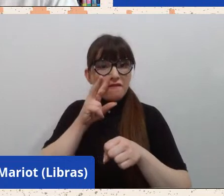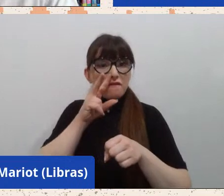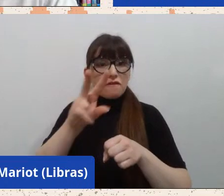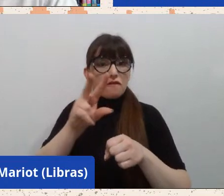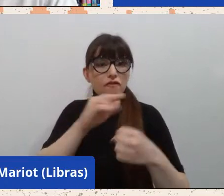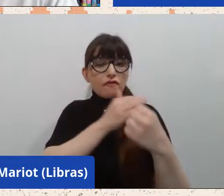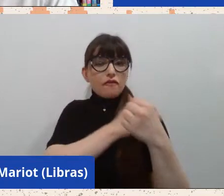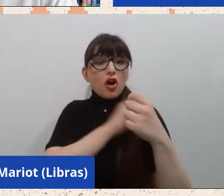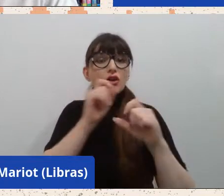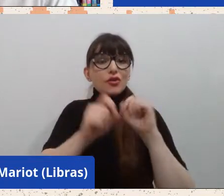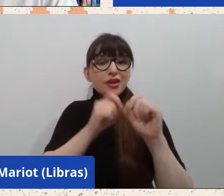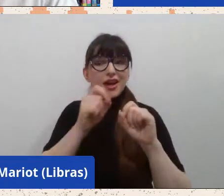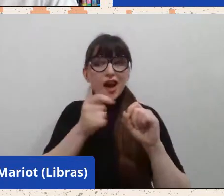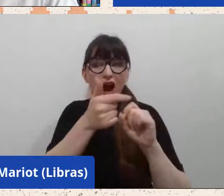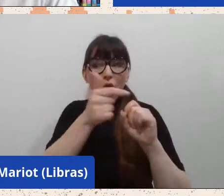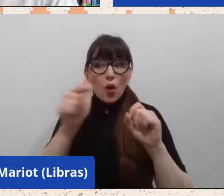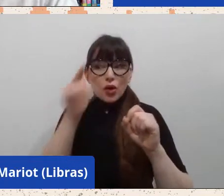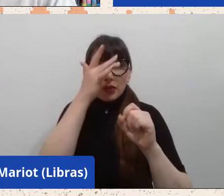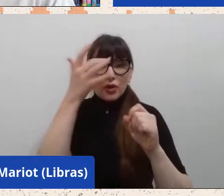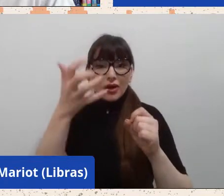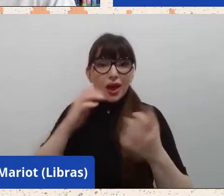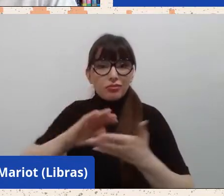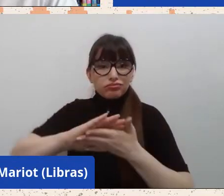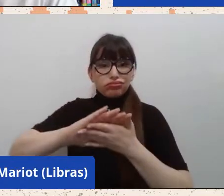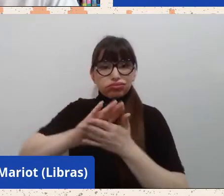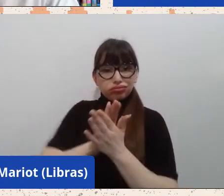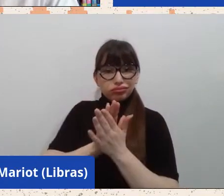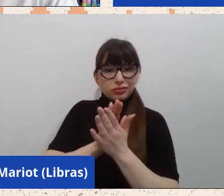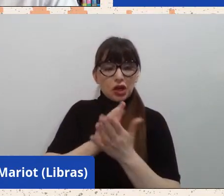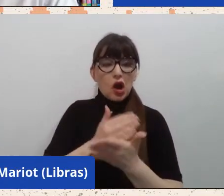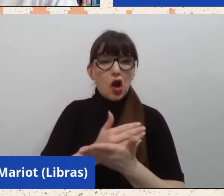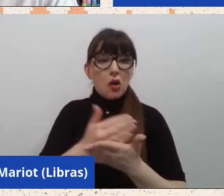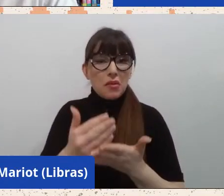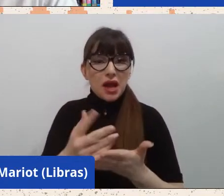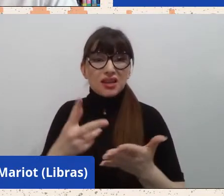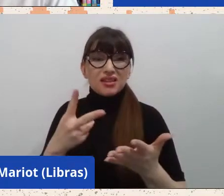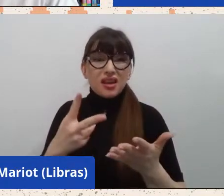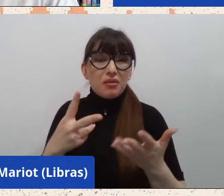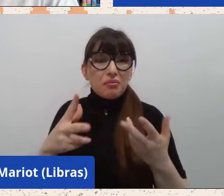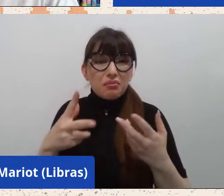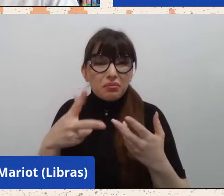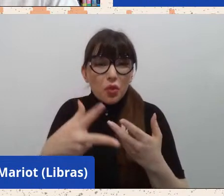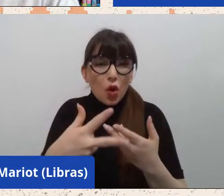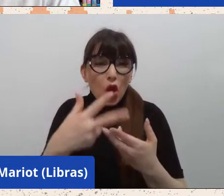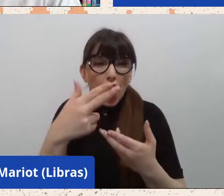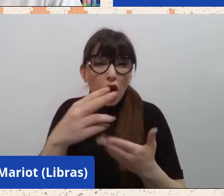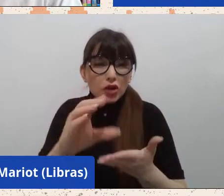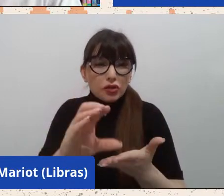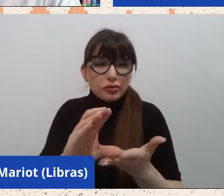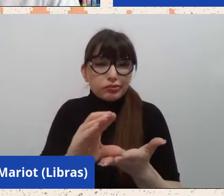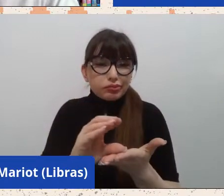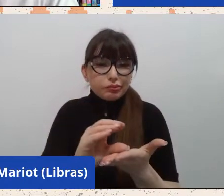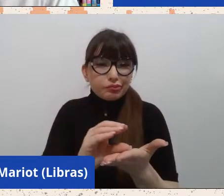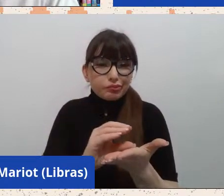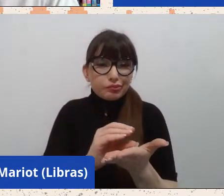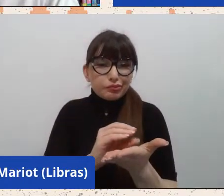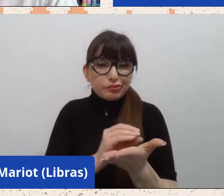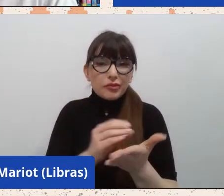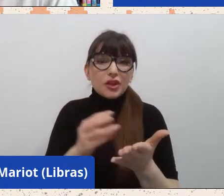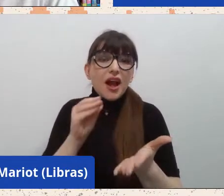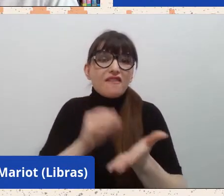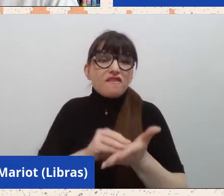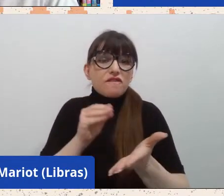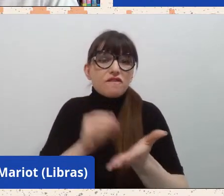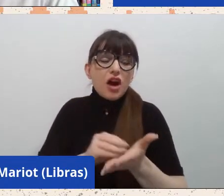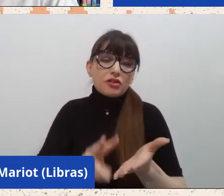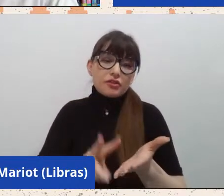destruir, vamos assim dizer. A destruição começa pelo corte, pela desvalorização, mas, na verdade, é um descaso que vem